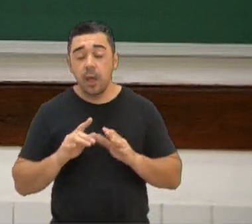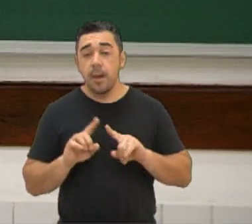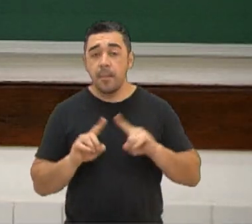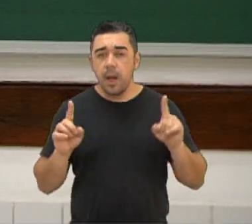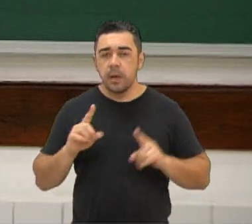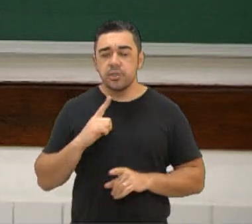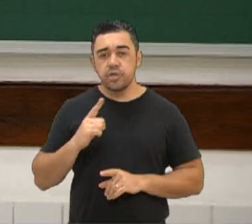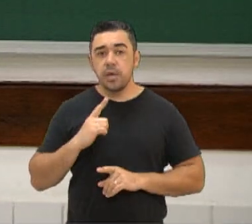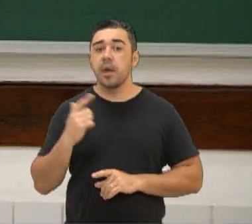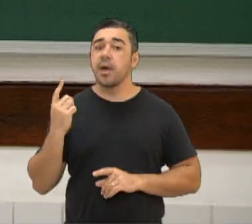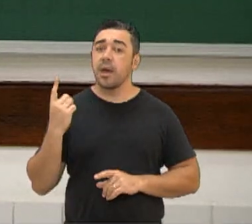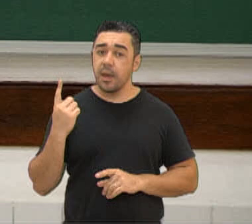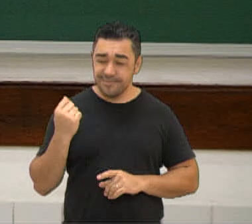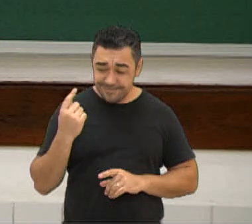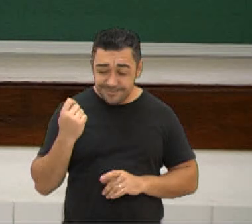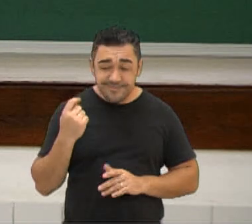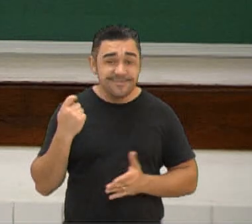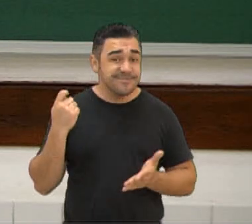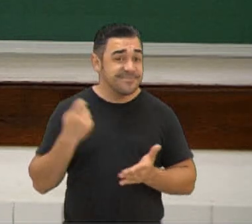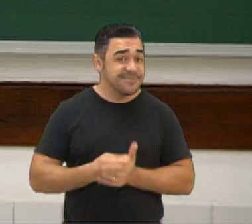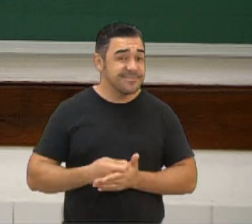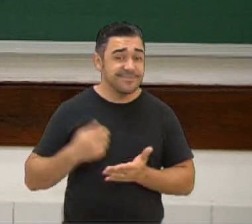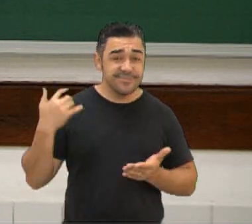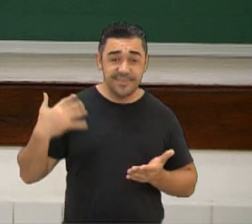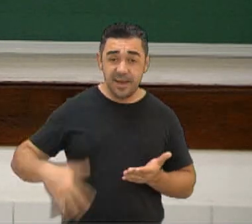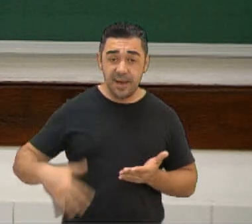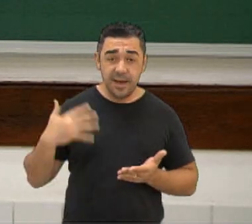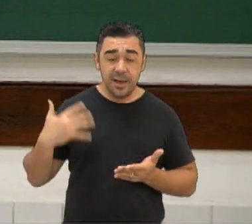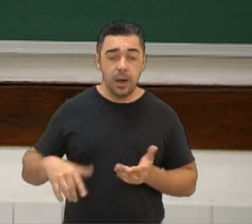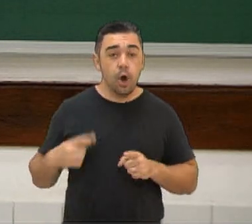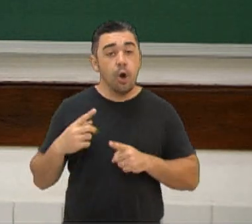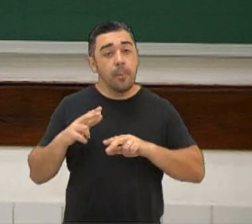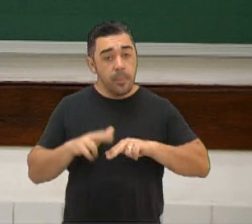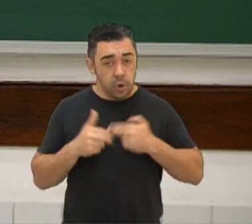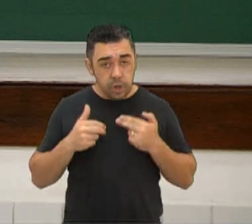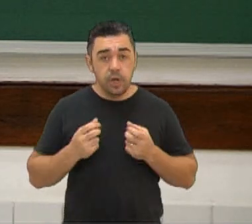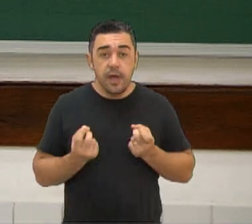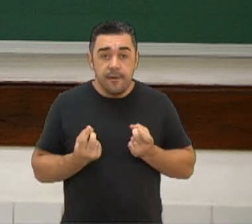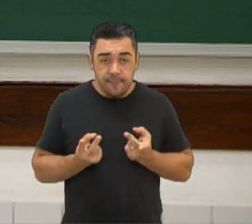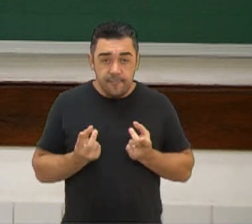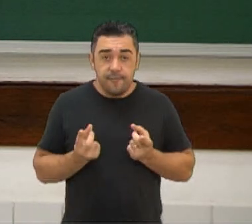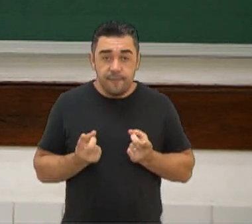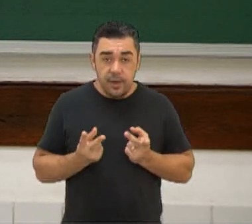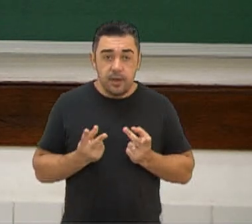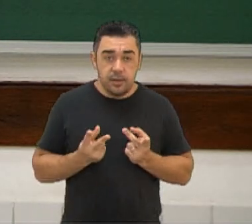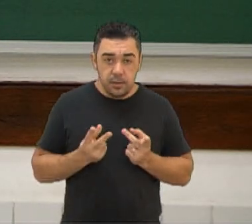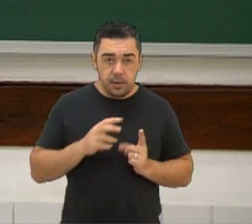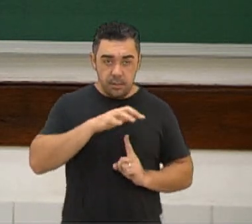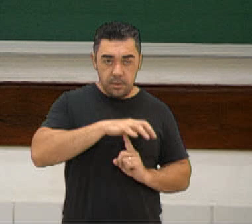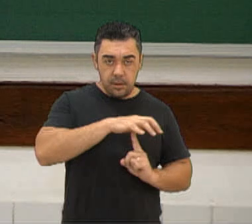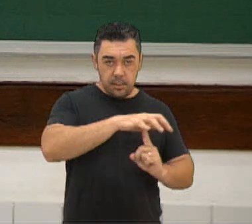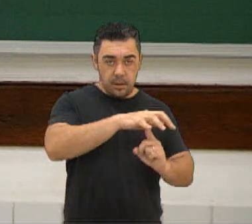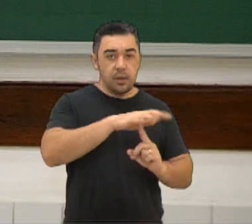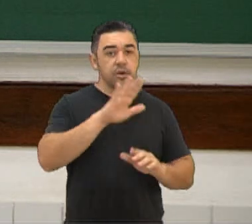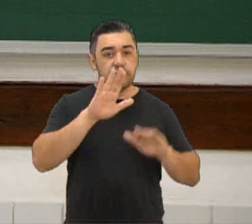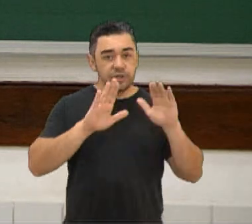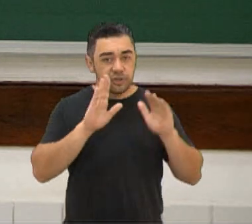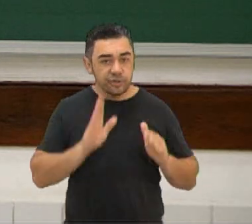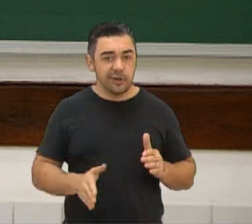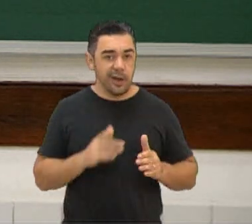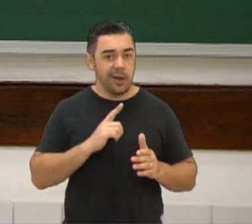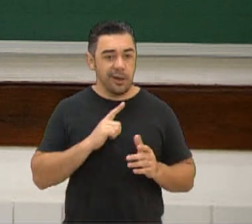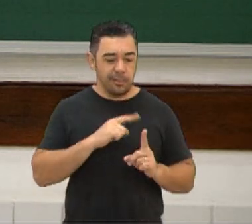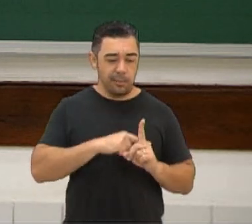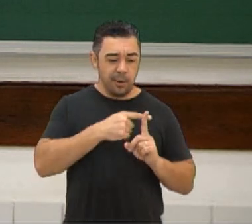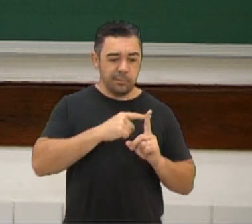isso tudo custava muito. É por isso que quando as especiarias, por exemplo, chegavam na mesa, né, de uma pessoa, ela já ia ter um valor bem